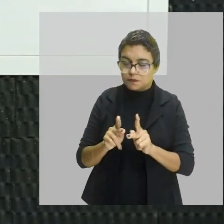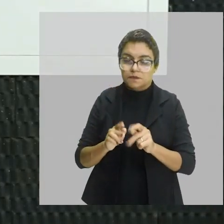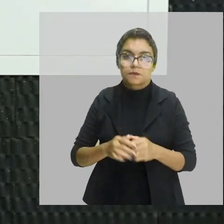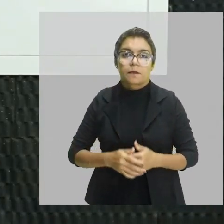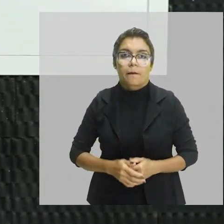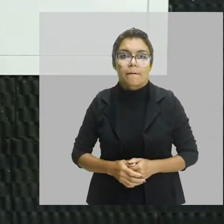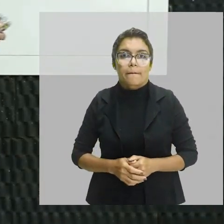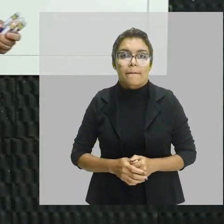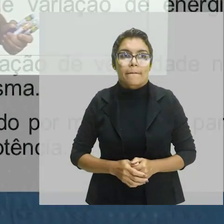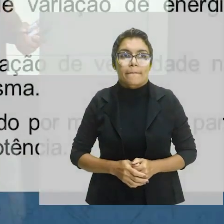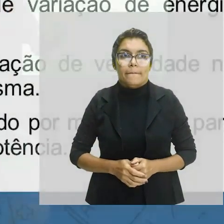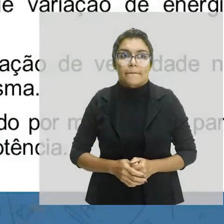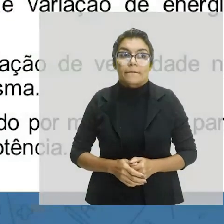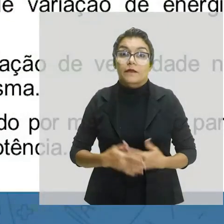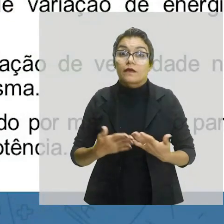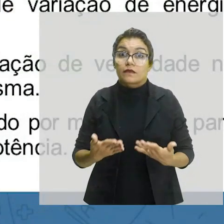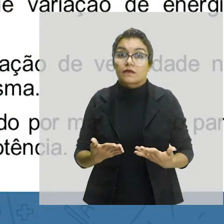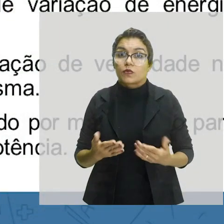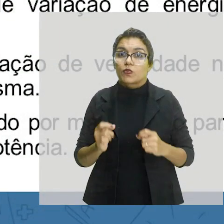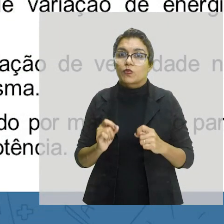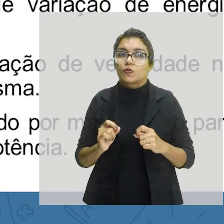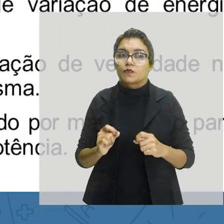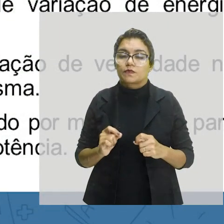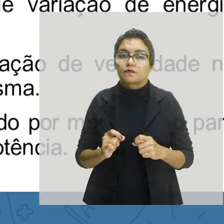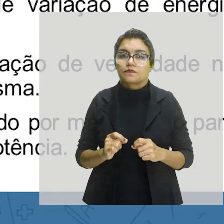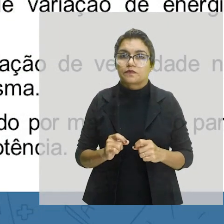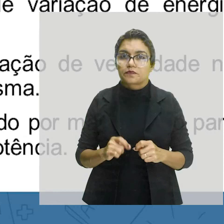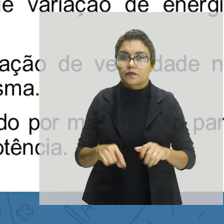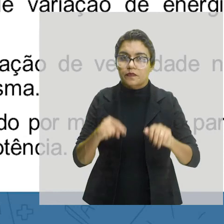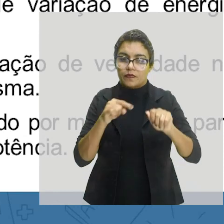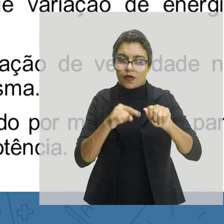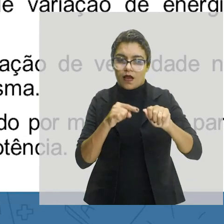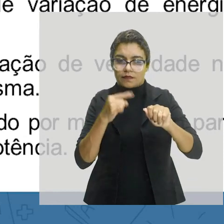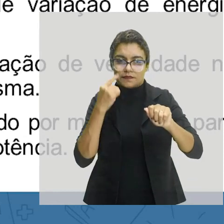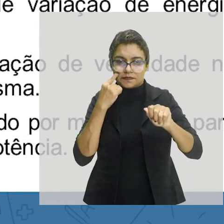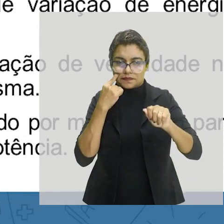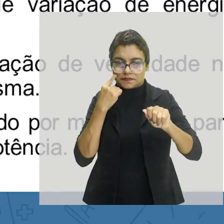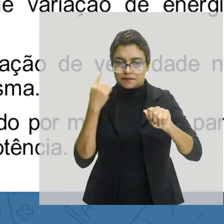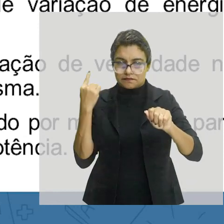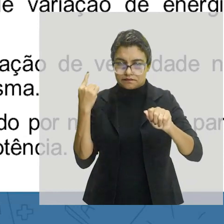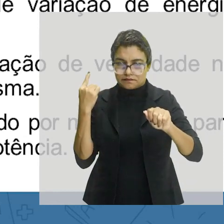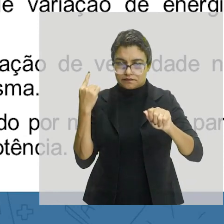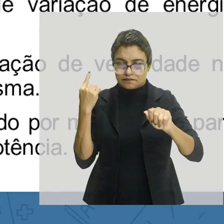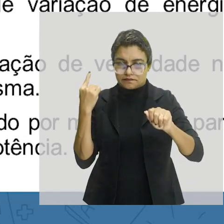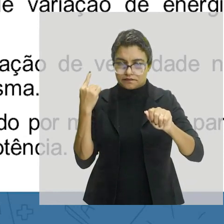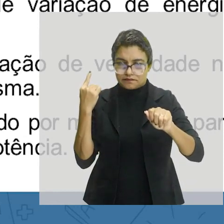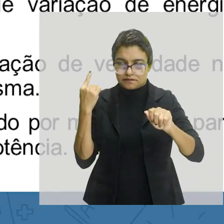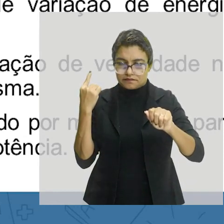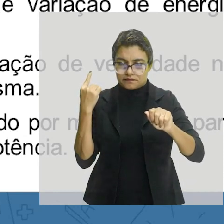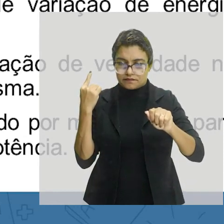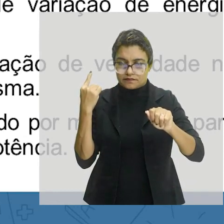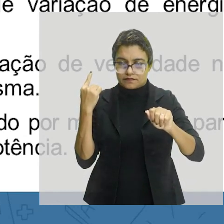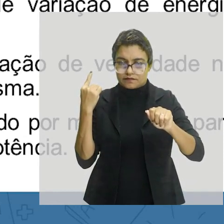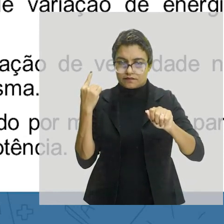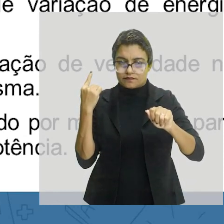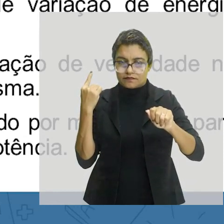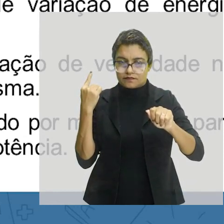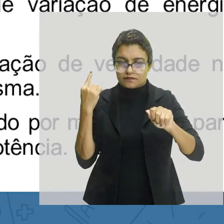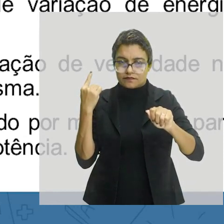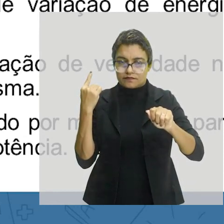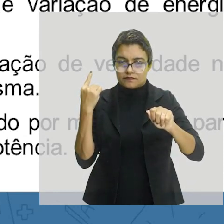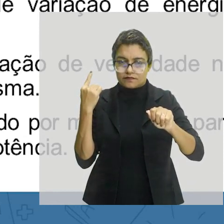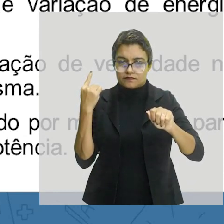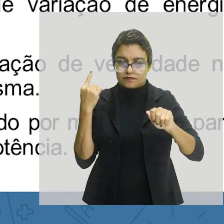Bom, então vamos lá para a letra A. Vamos analisar a letra A. Com a versão gasolina, consegue maior